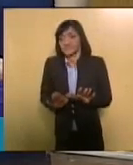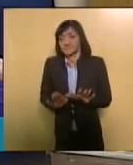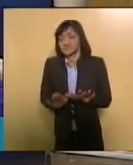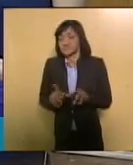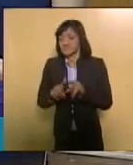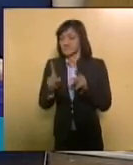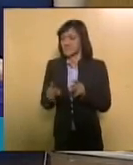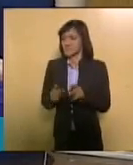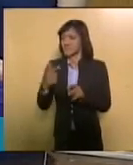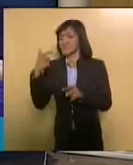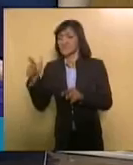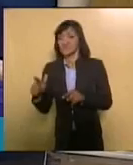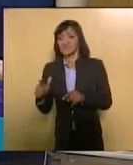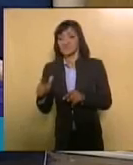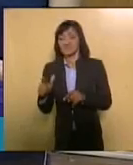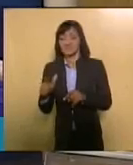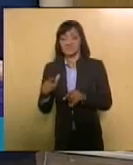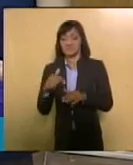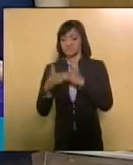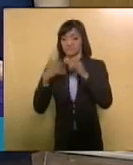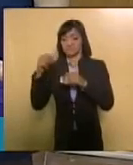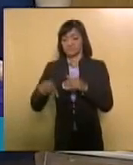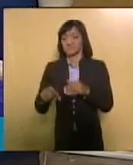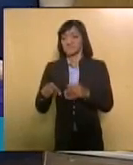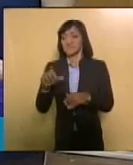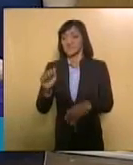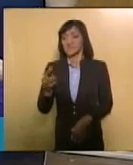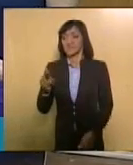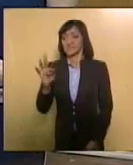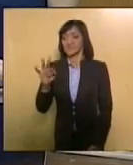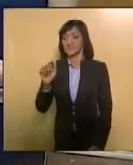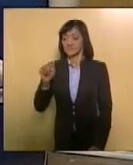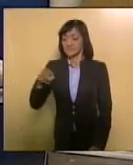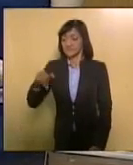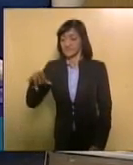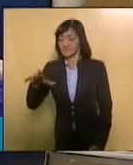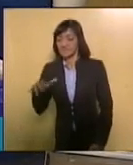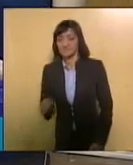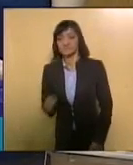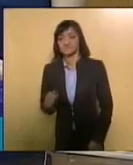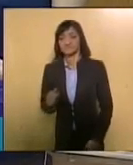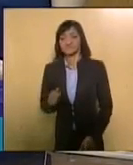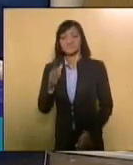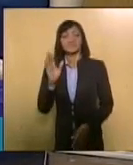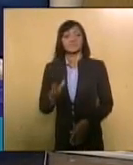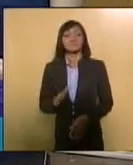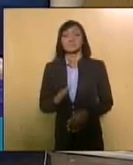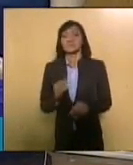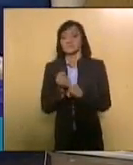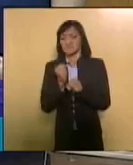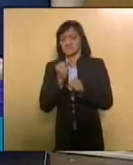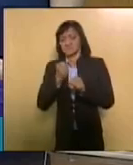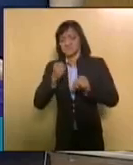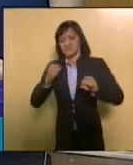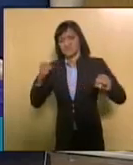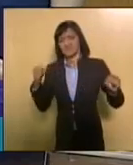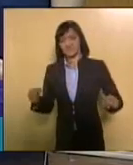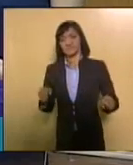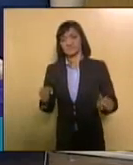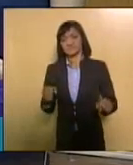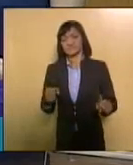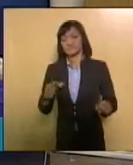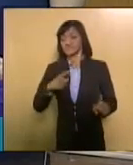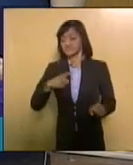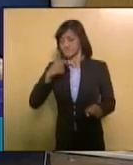crescendo de forma desordenada como é o caso de Altamira que cresceu muito no rastro da usina de Belo Monte então é muita migração